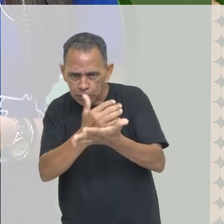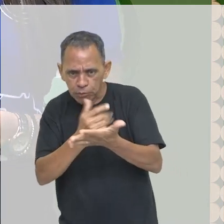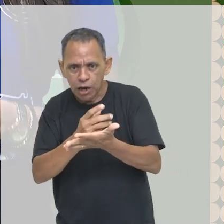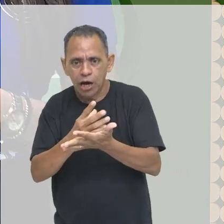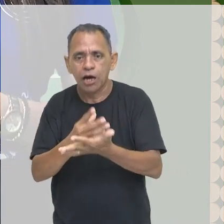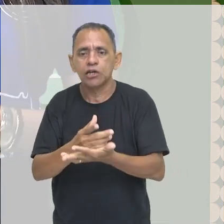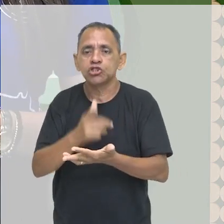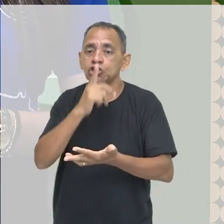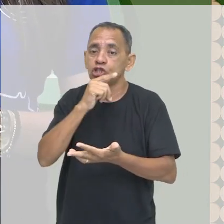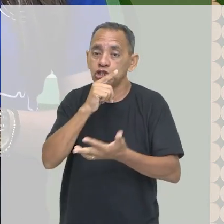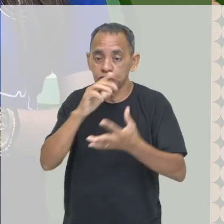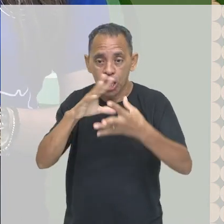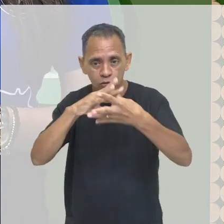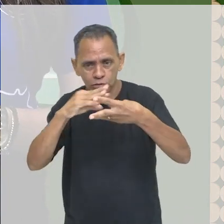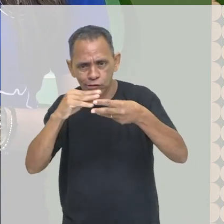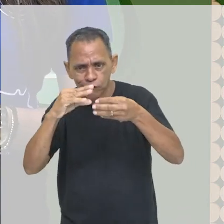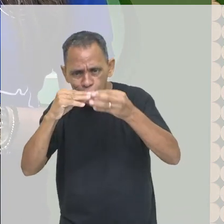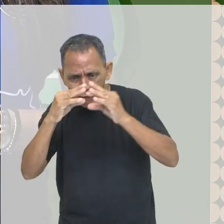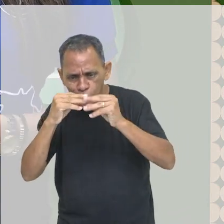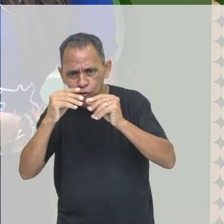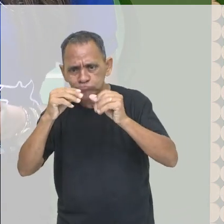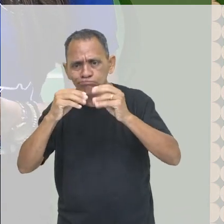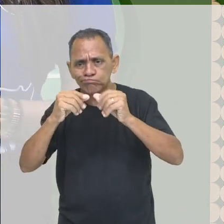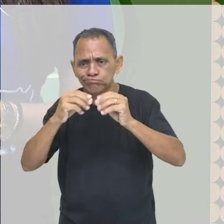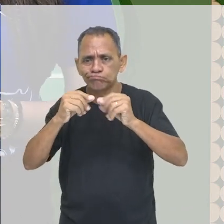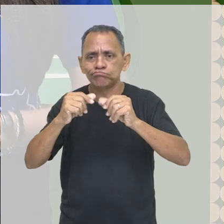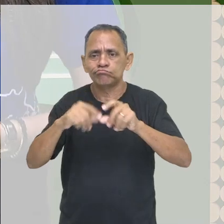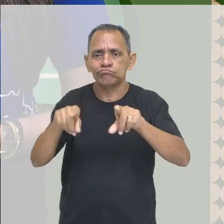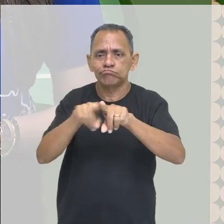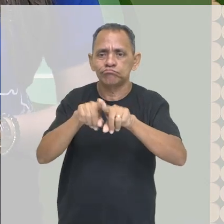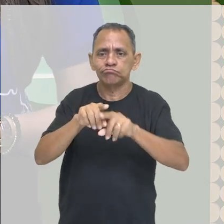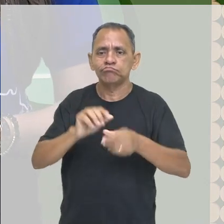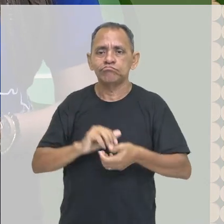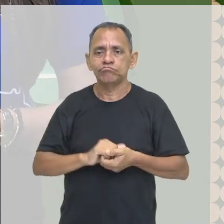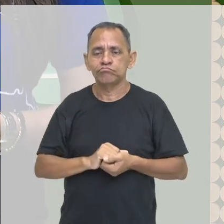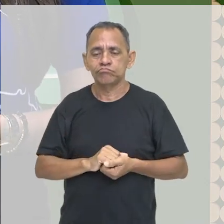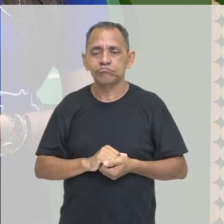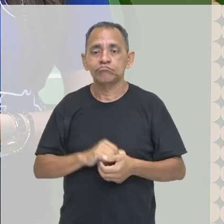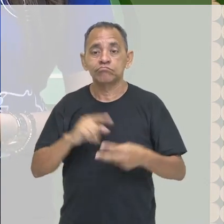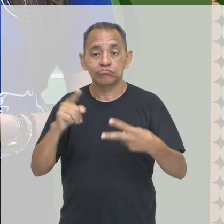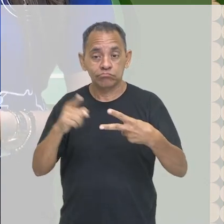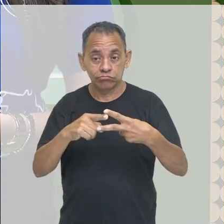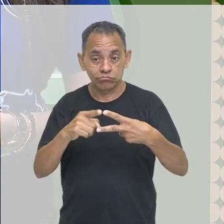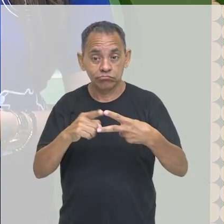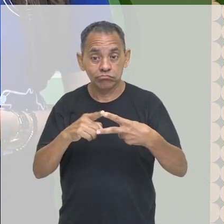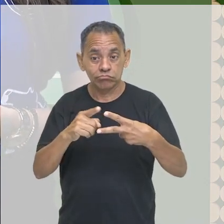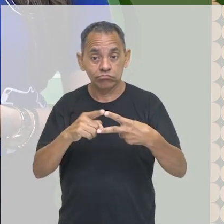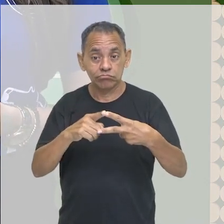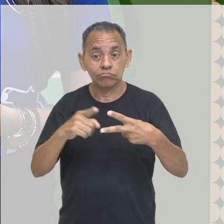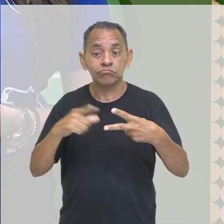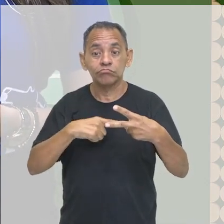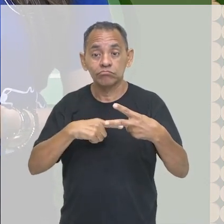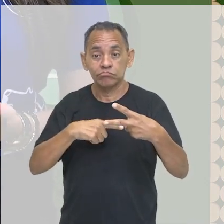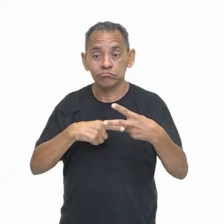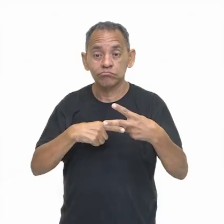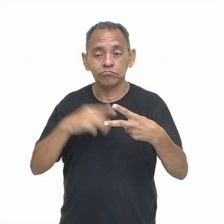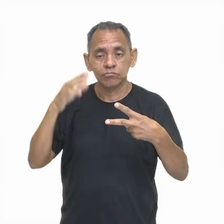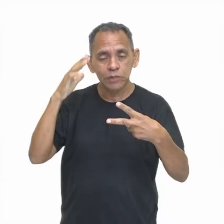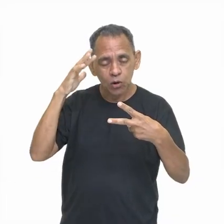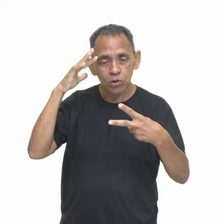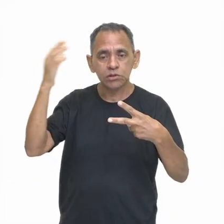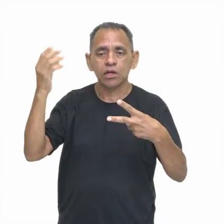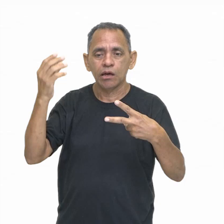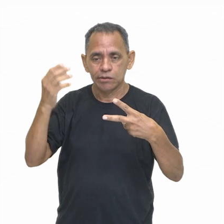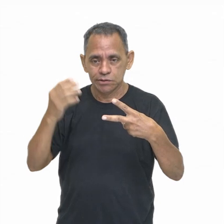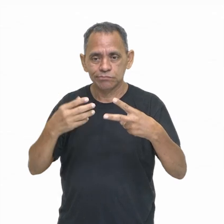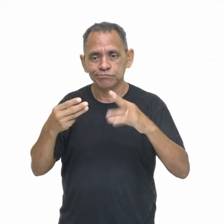meio mais concentrado, certo? O transporte passivo, ele também ocorre em células vegetais, né? Então, a